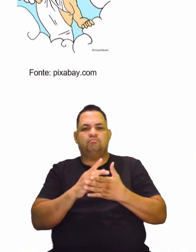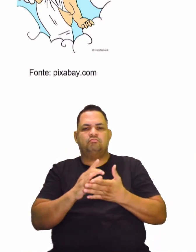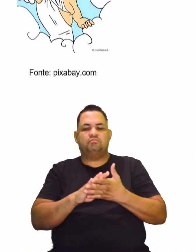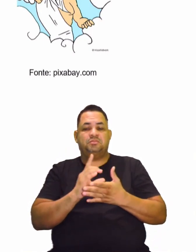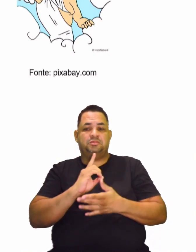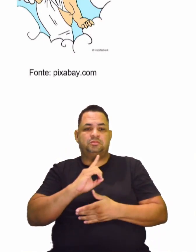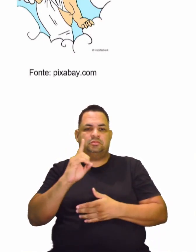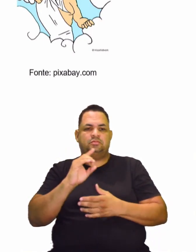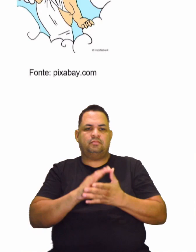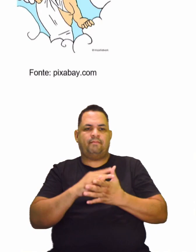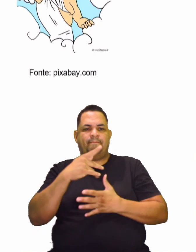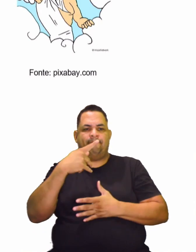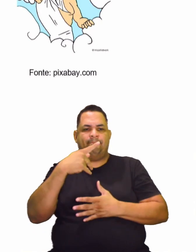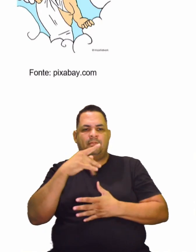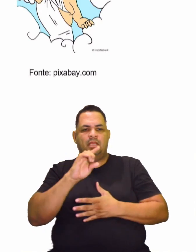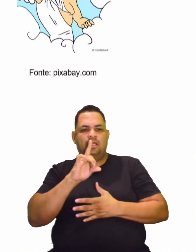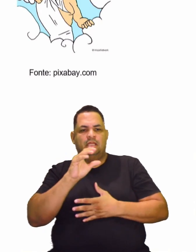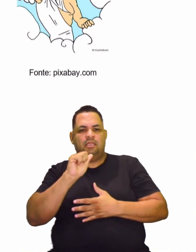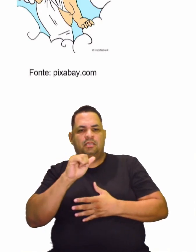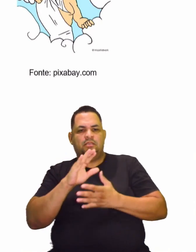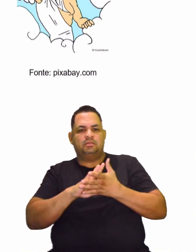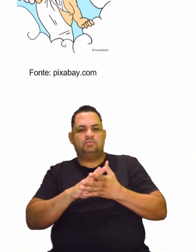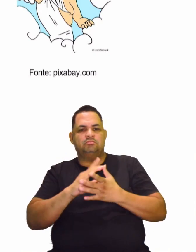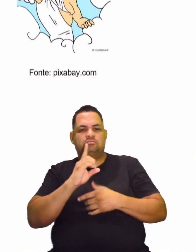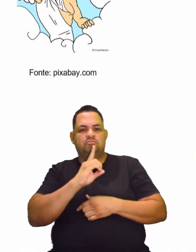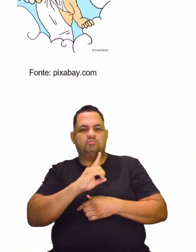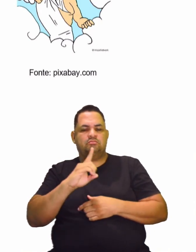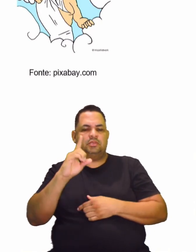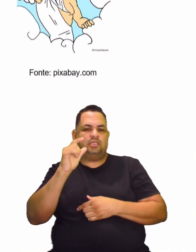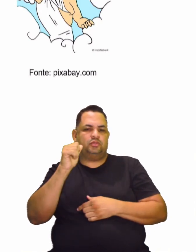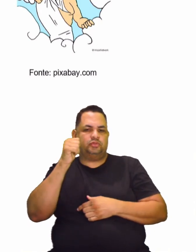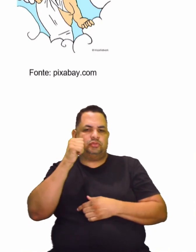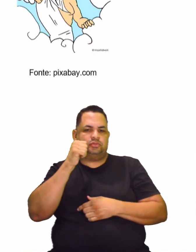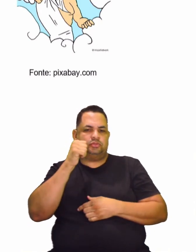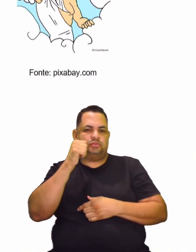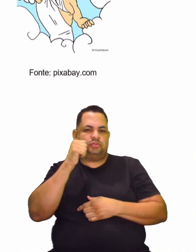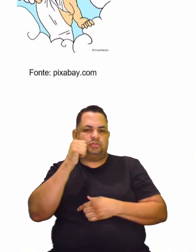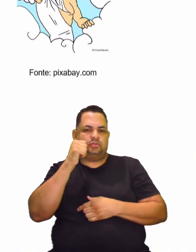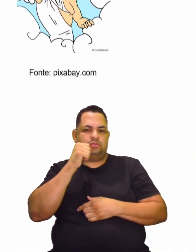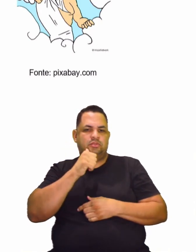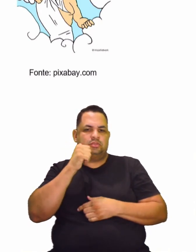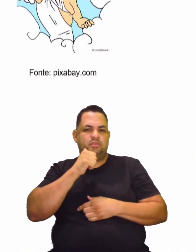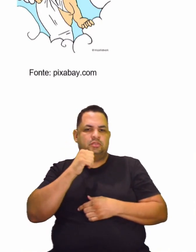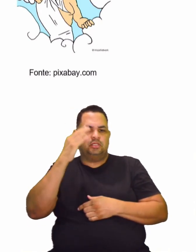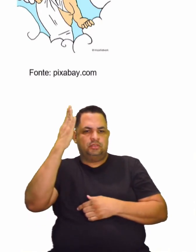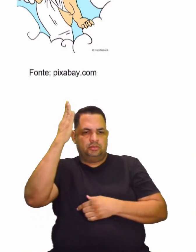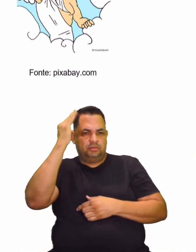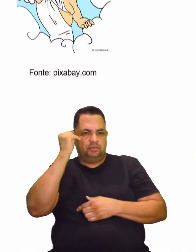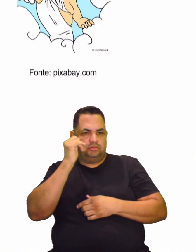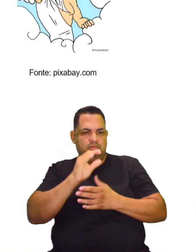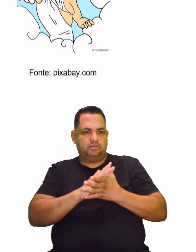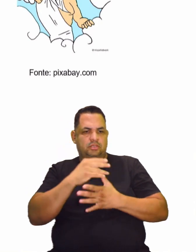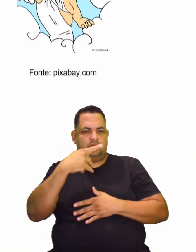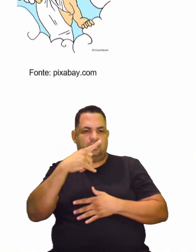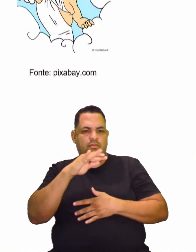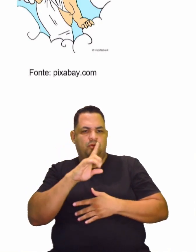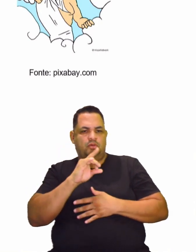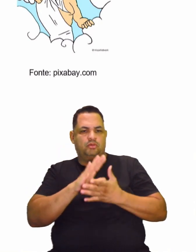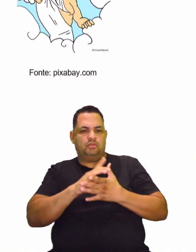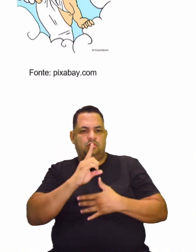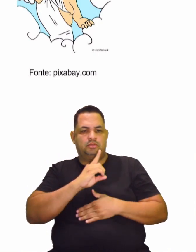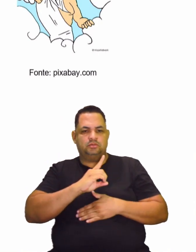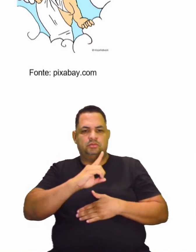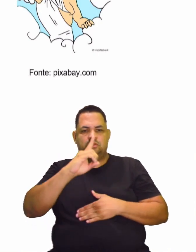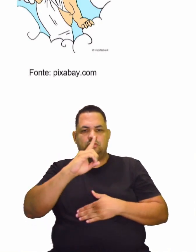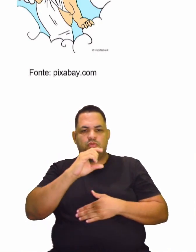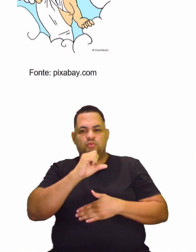aí. Palas, Atena, deusa da sabedoria. Palas. Apolo, deus do sol.